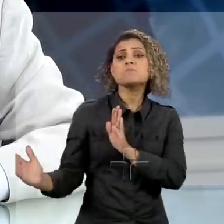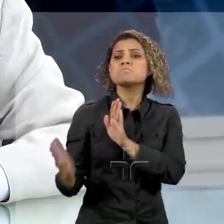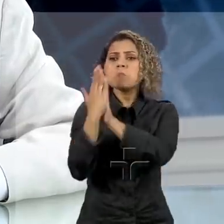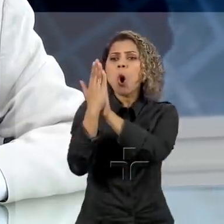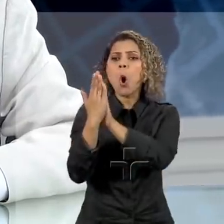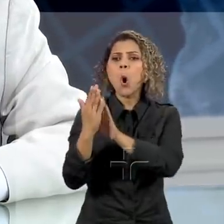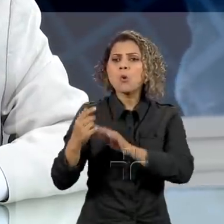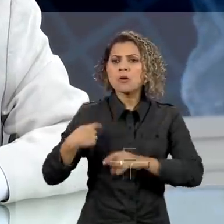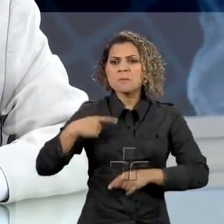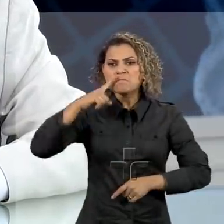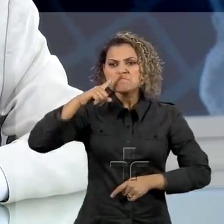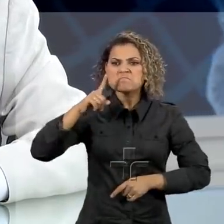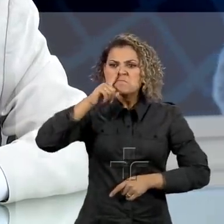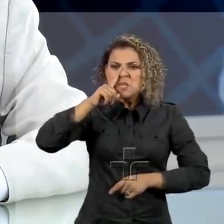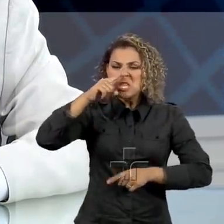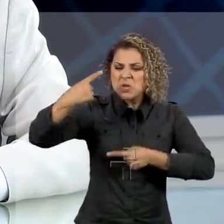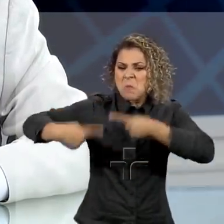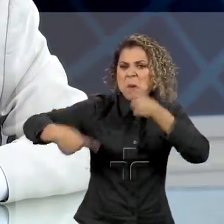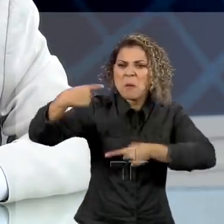de tensão,